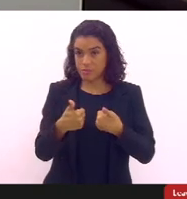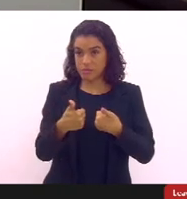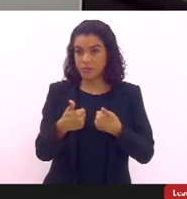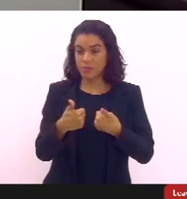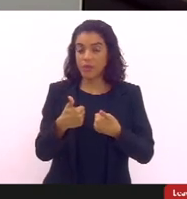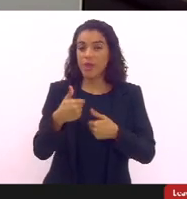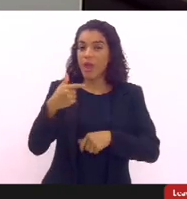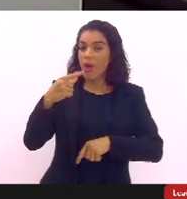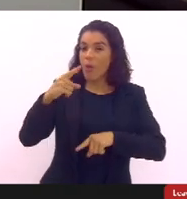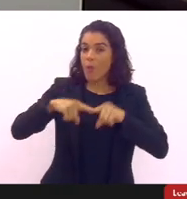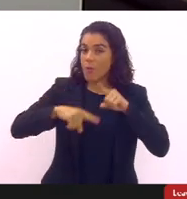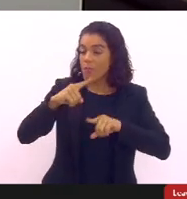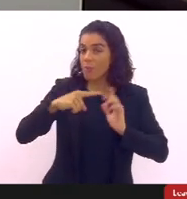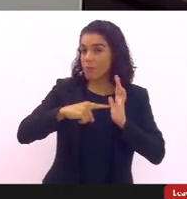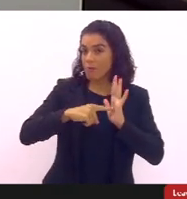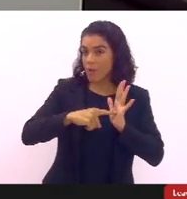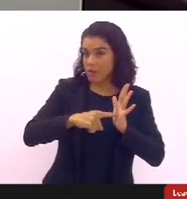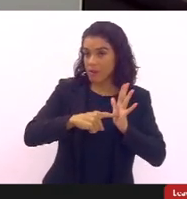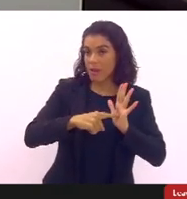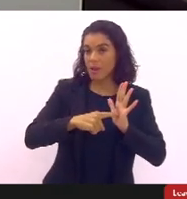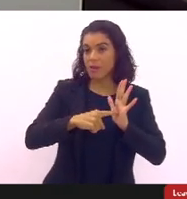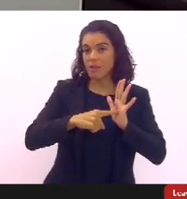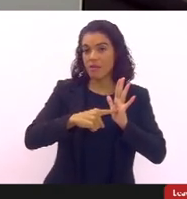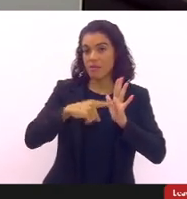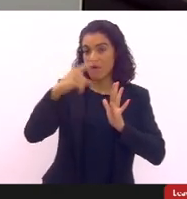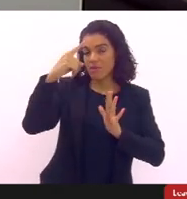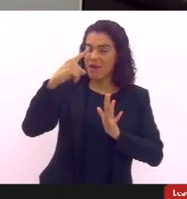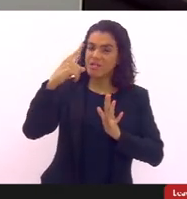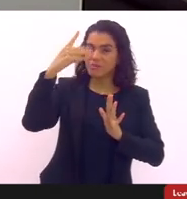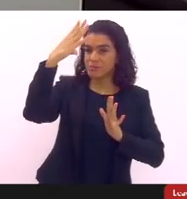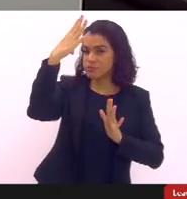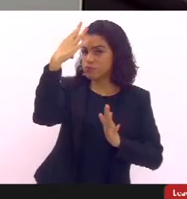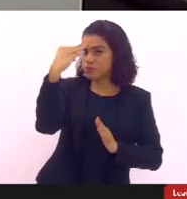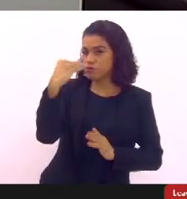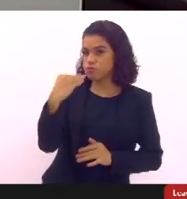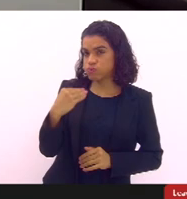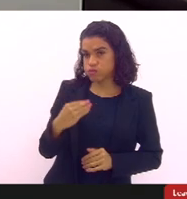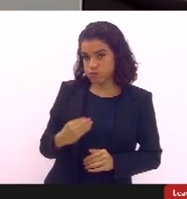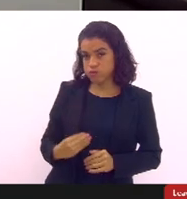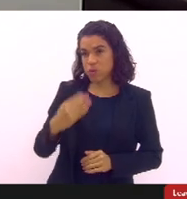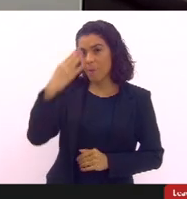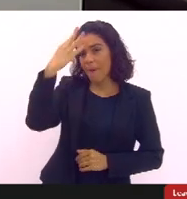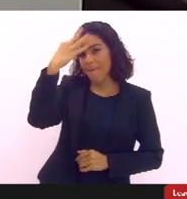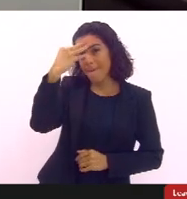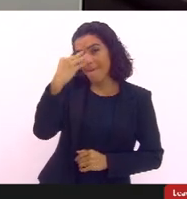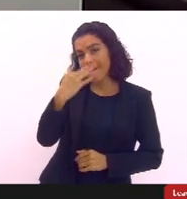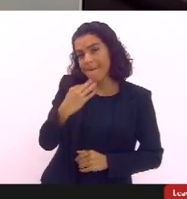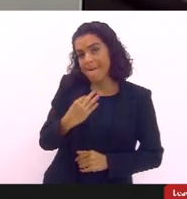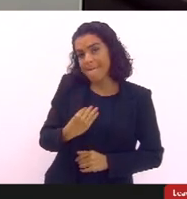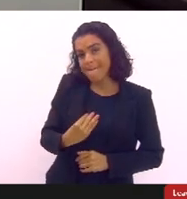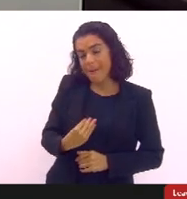é o equipamento que faz o scanner, vou chamá-lo genericamente assim, que